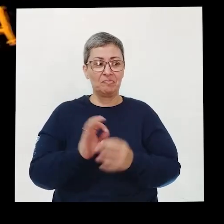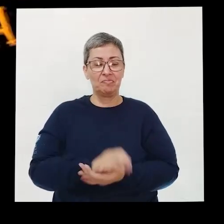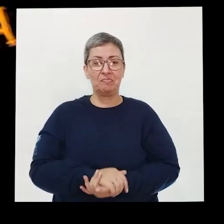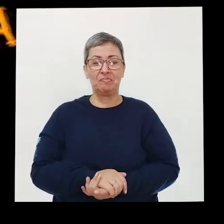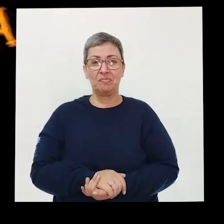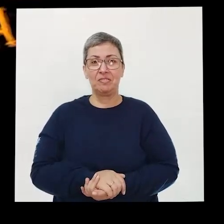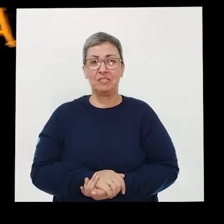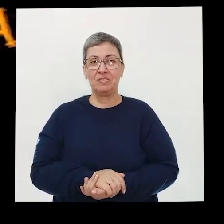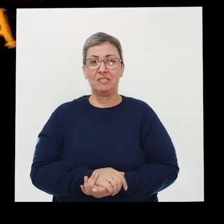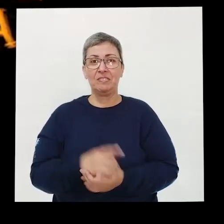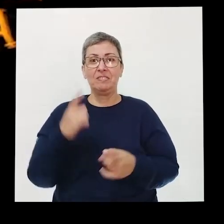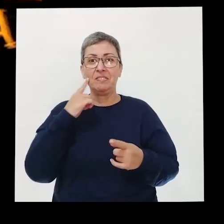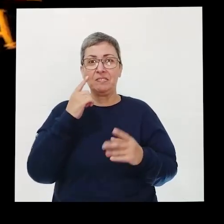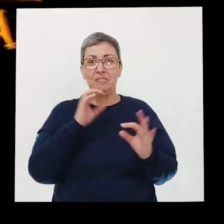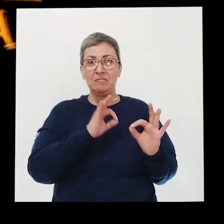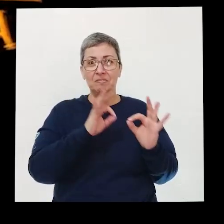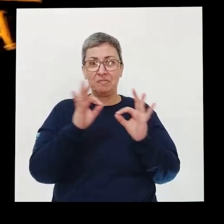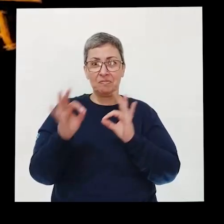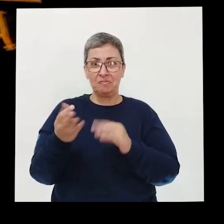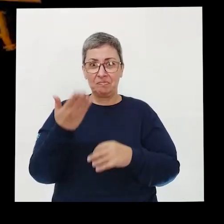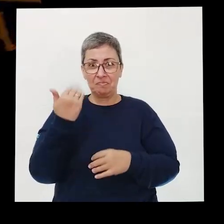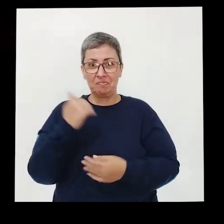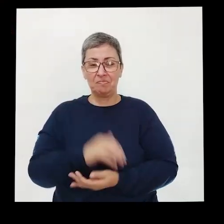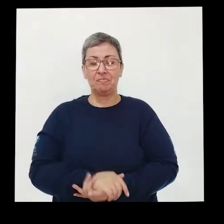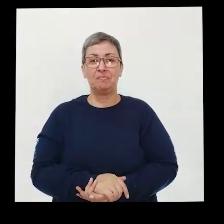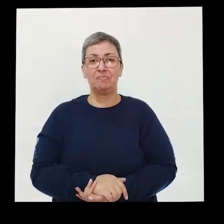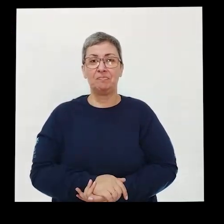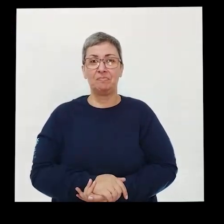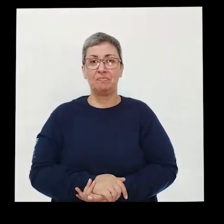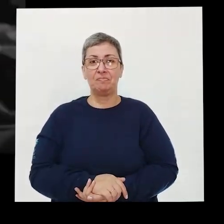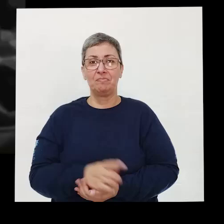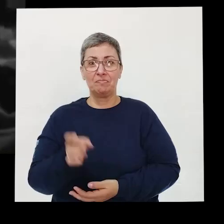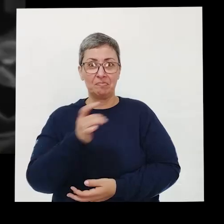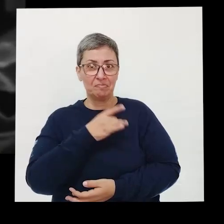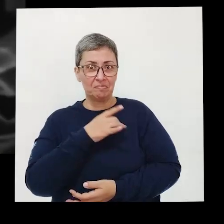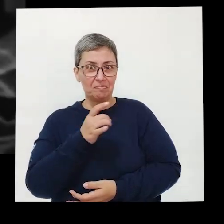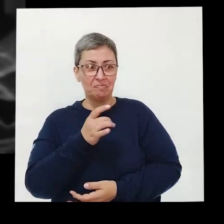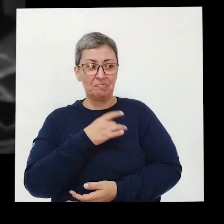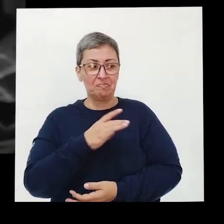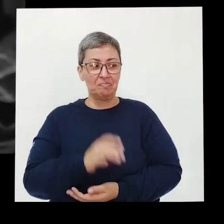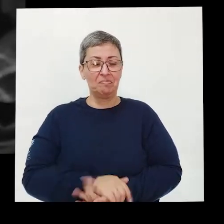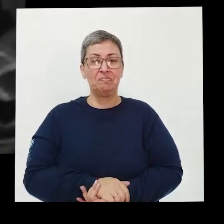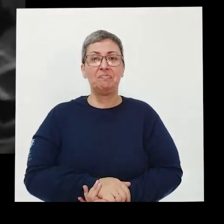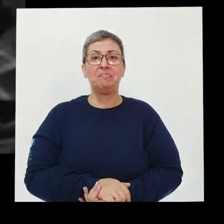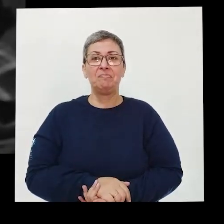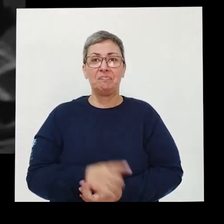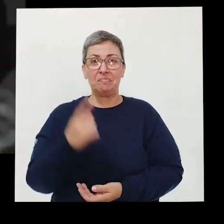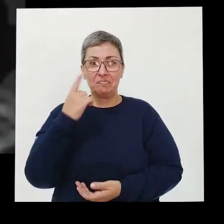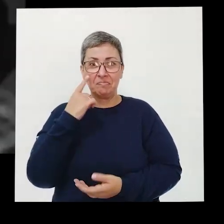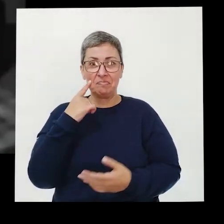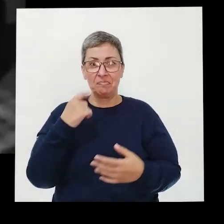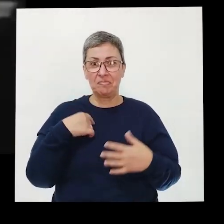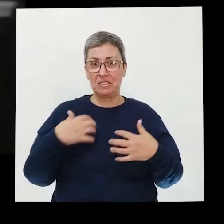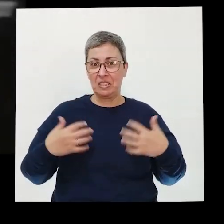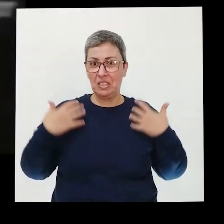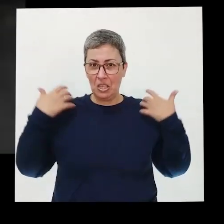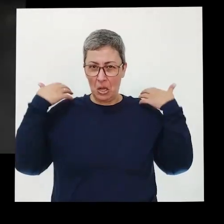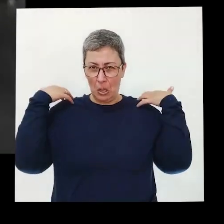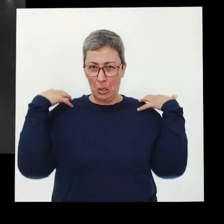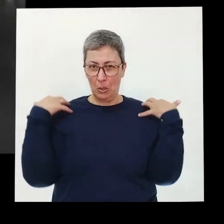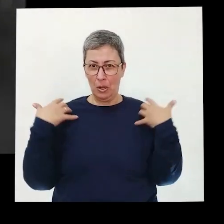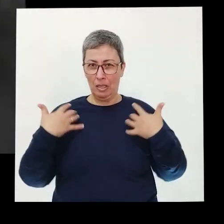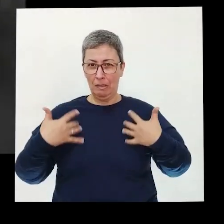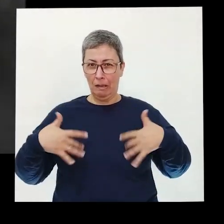e vá todinha, vamos. Medo Um calafrio corre pelas